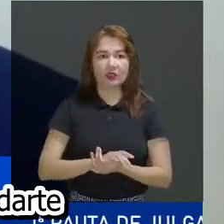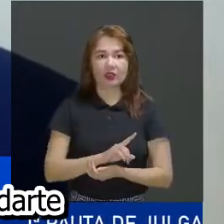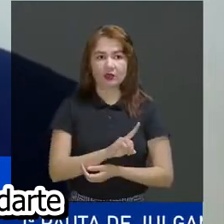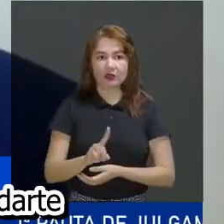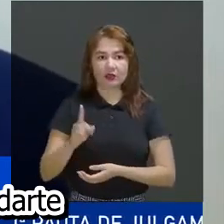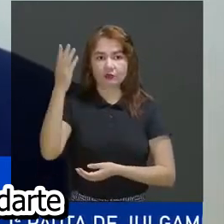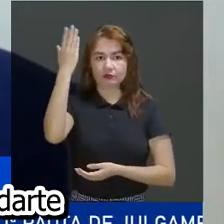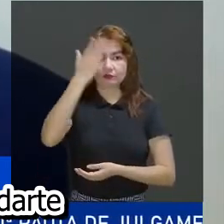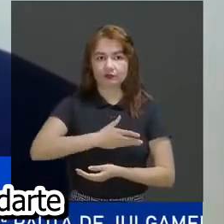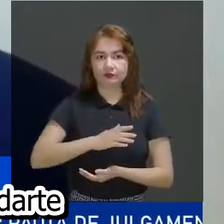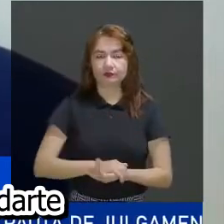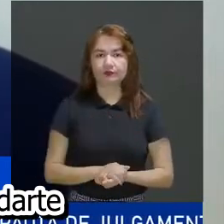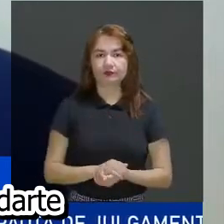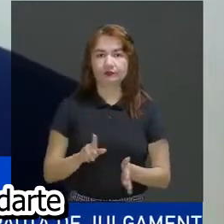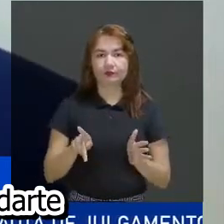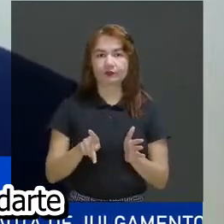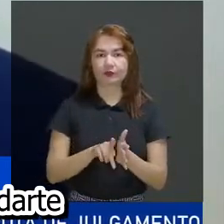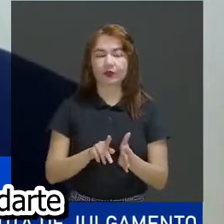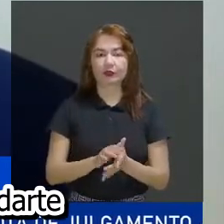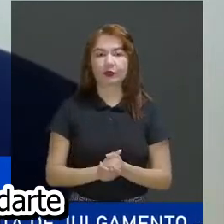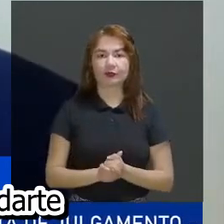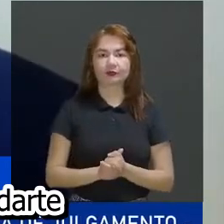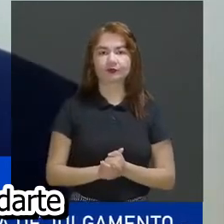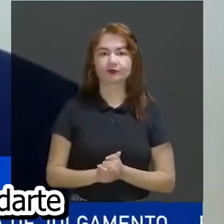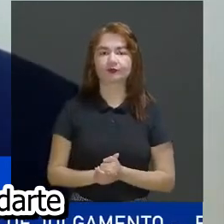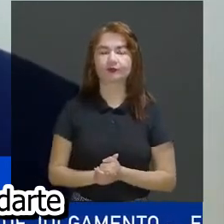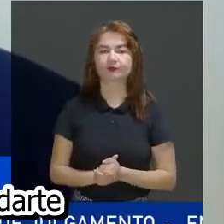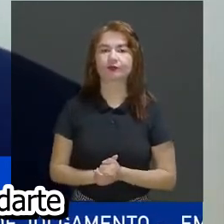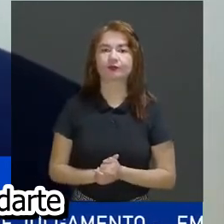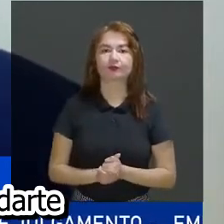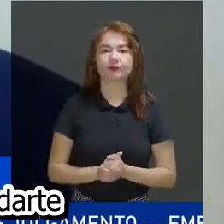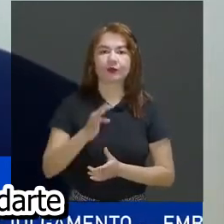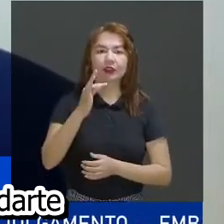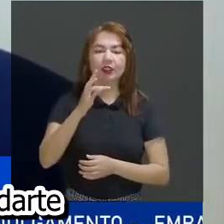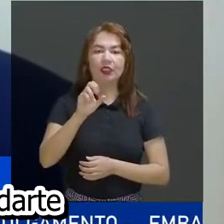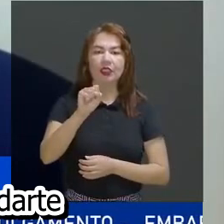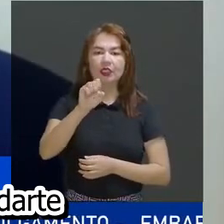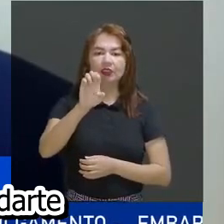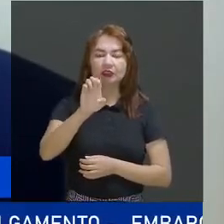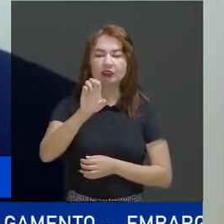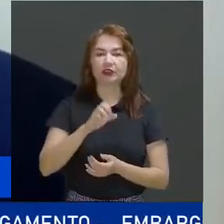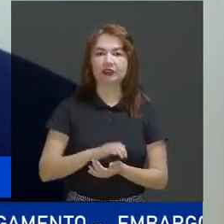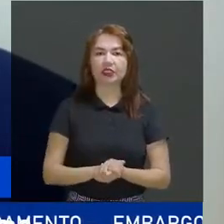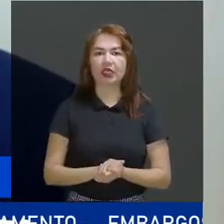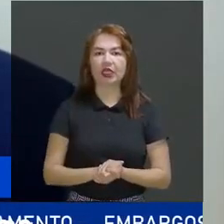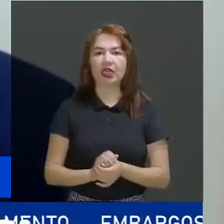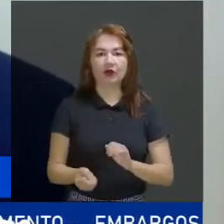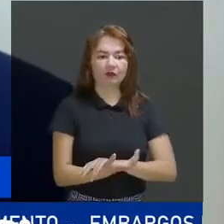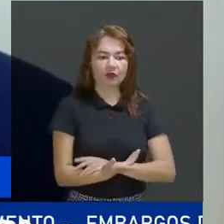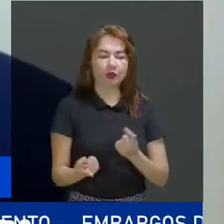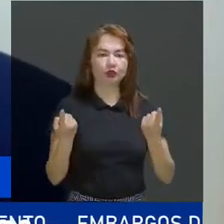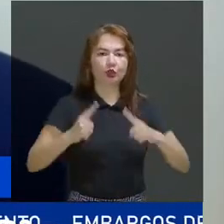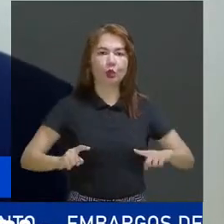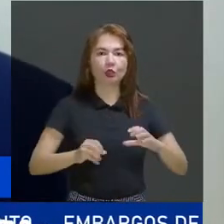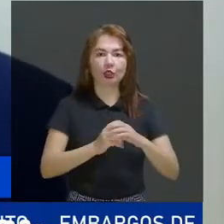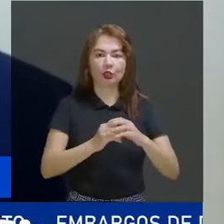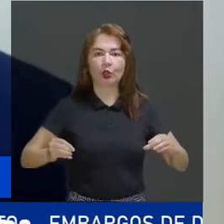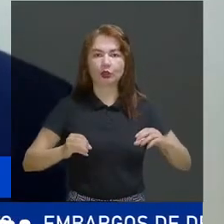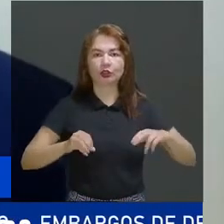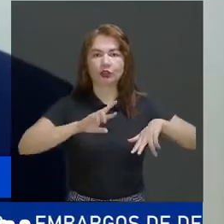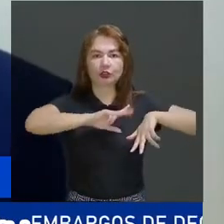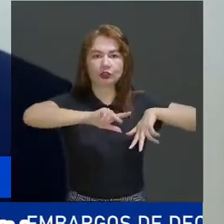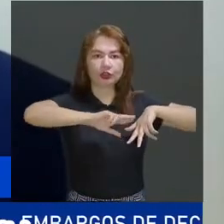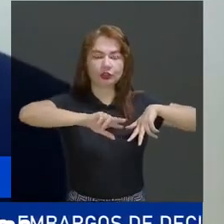comprova, de acordo com o estandarte probatório do TSE, a fraude à cota de gênero. Portanto, o parecer é